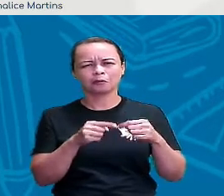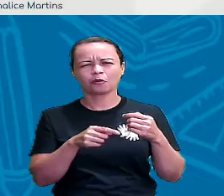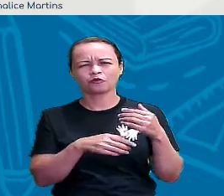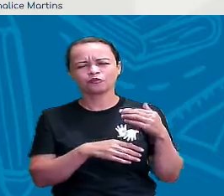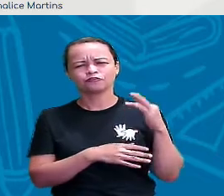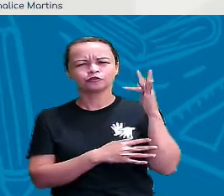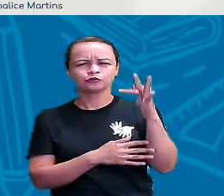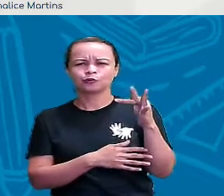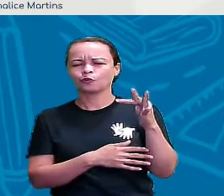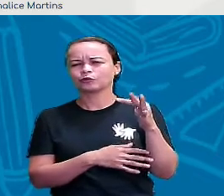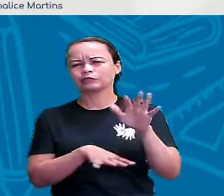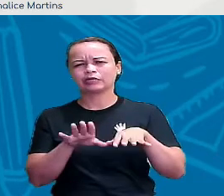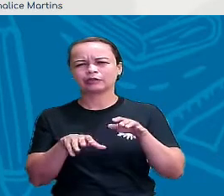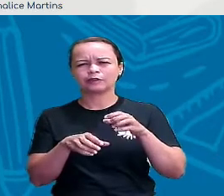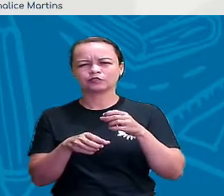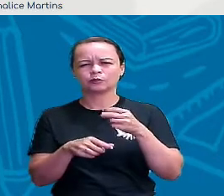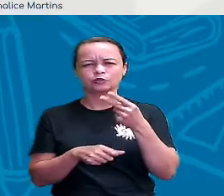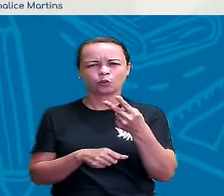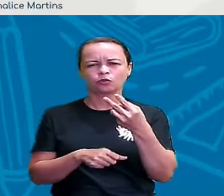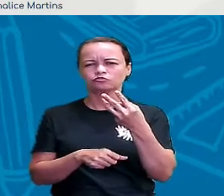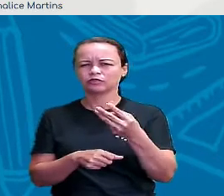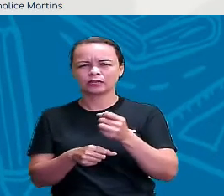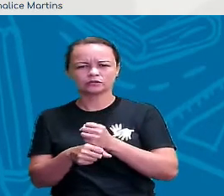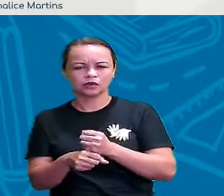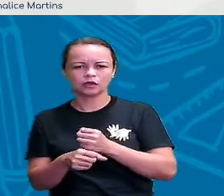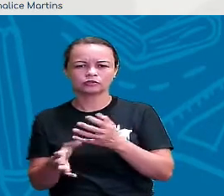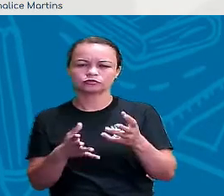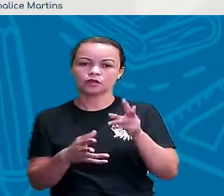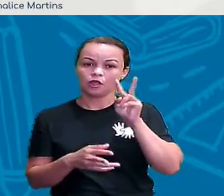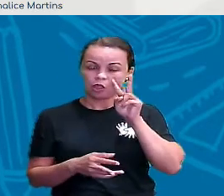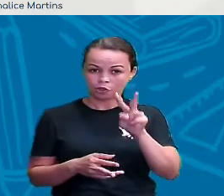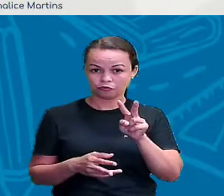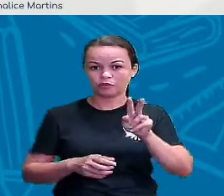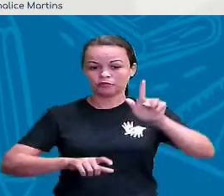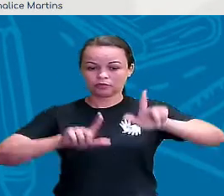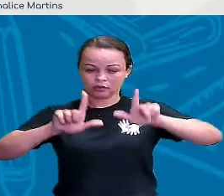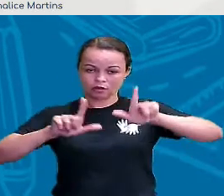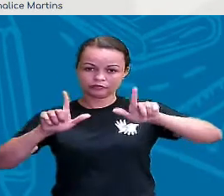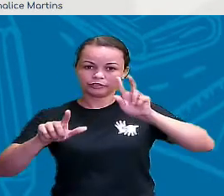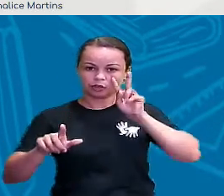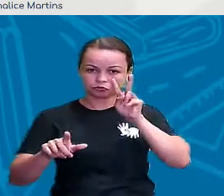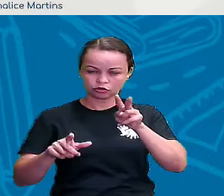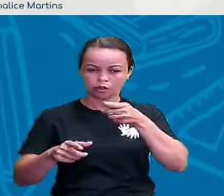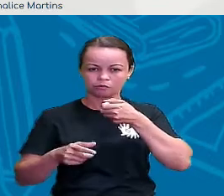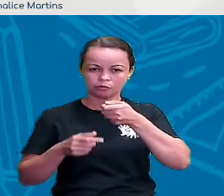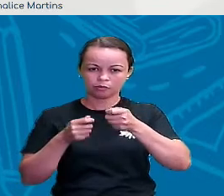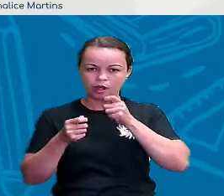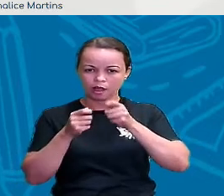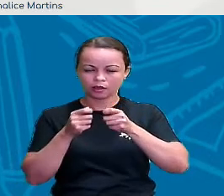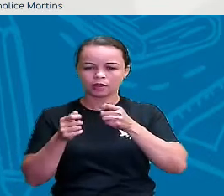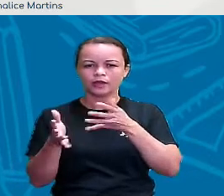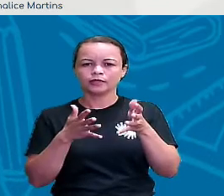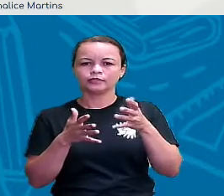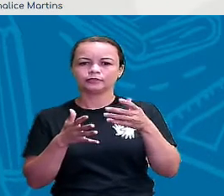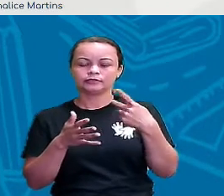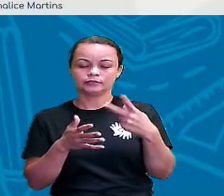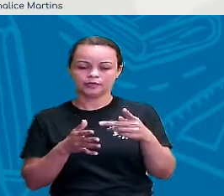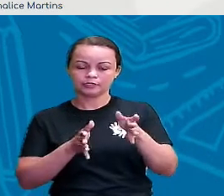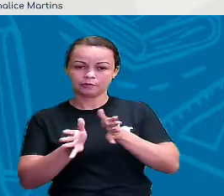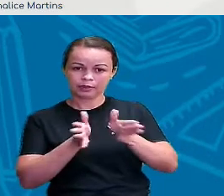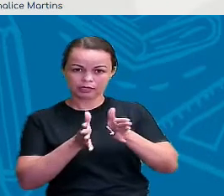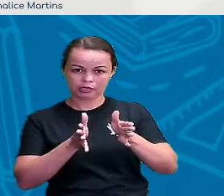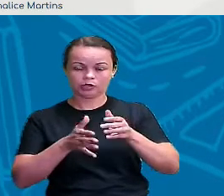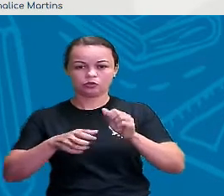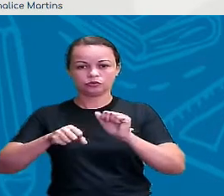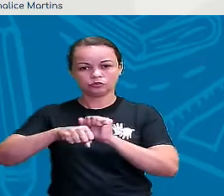1, 2, 3 anos, inclusive eu já vi reportagens na televisão que nesse período de pandemia, que a